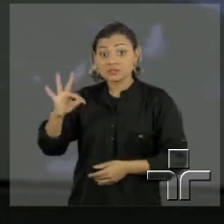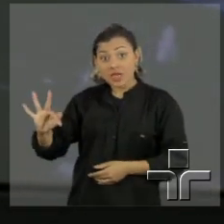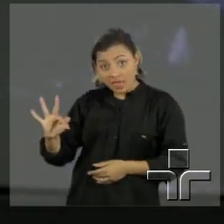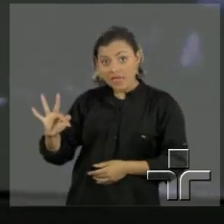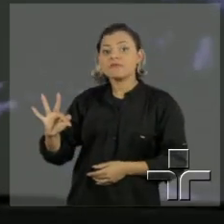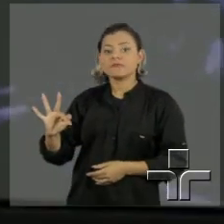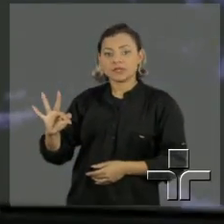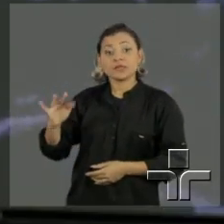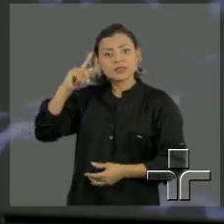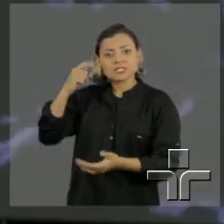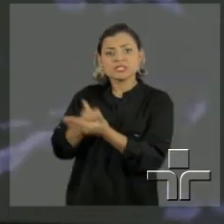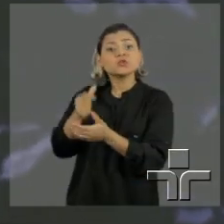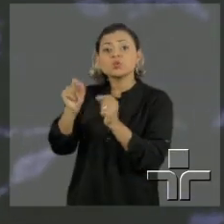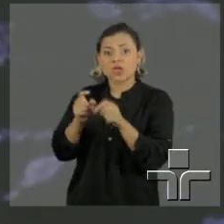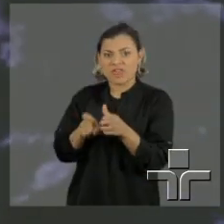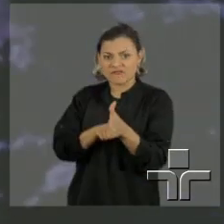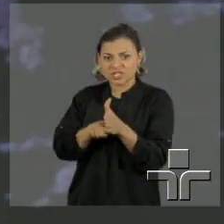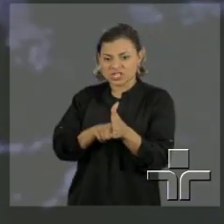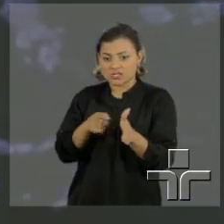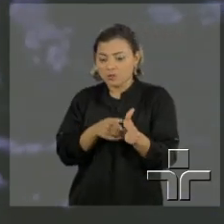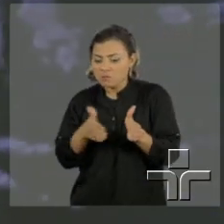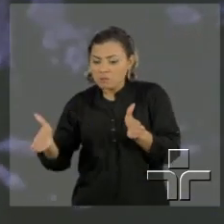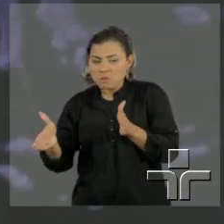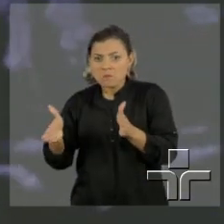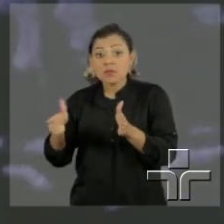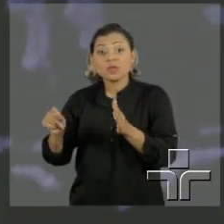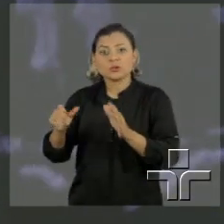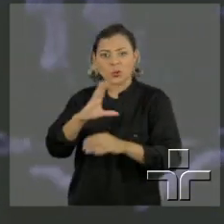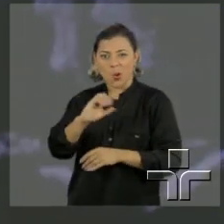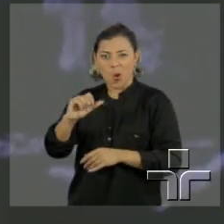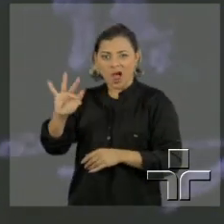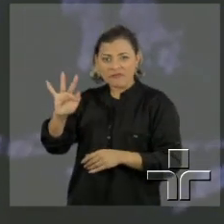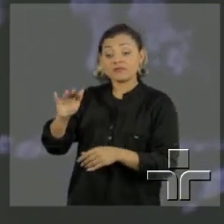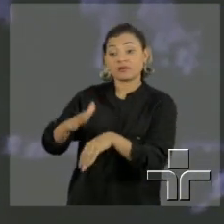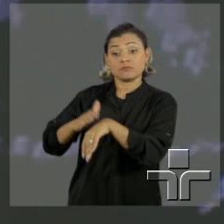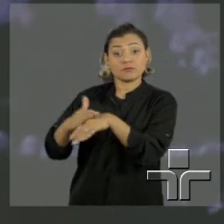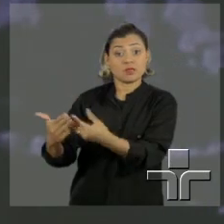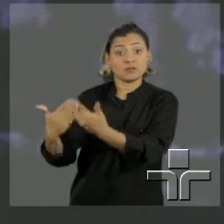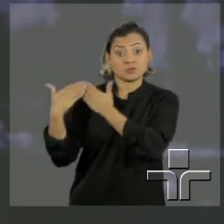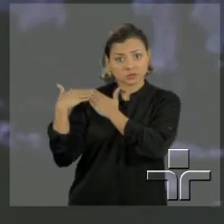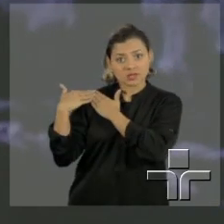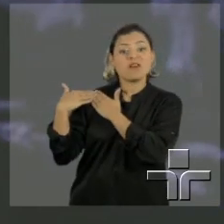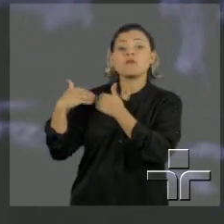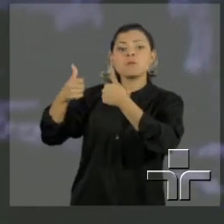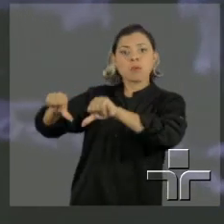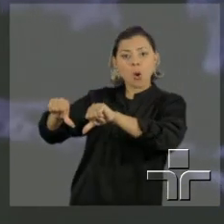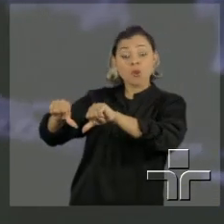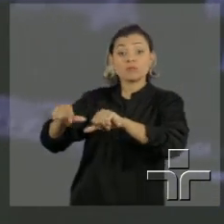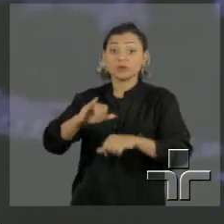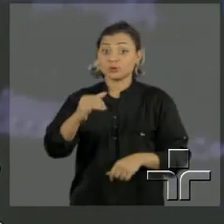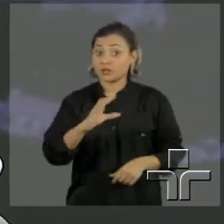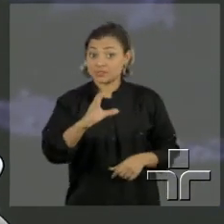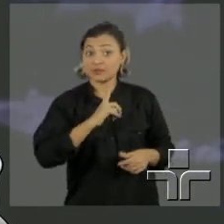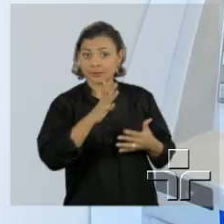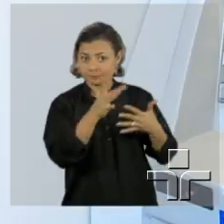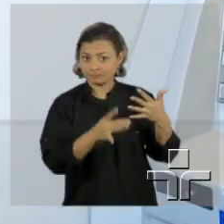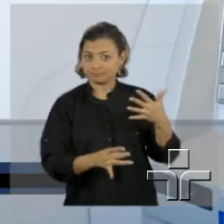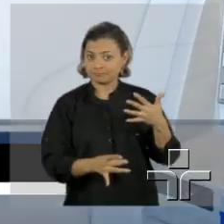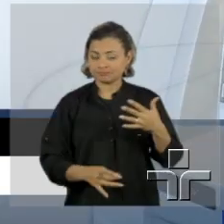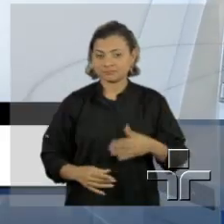Tribunal Federal de suspender investigações baseadas em dados do COAF, controle de operações financeiras. E o Jornal da Cultura tem muito